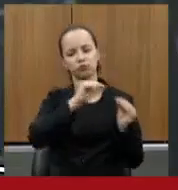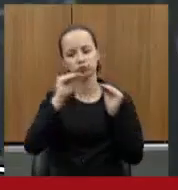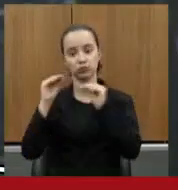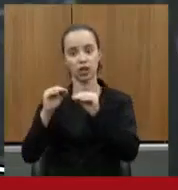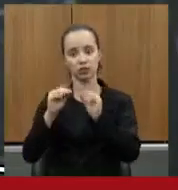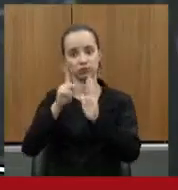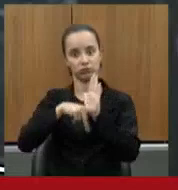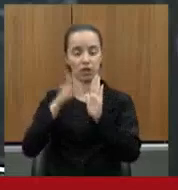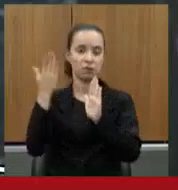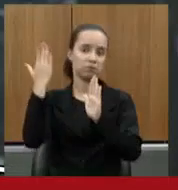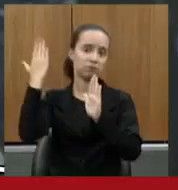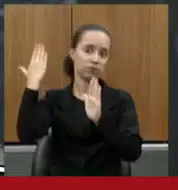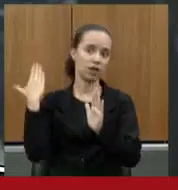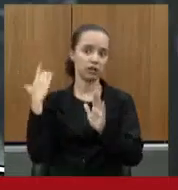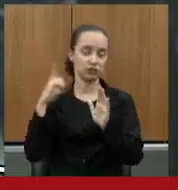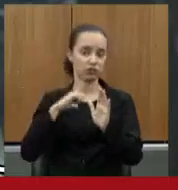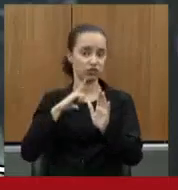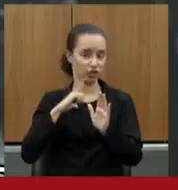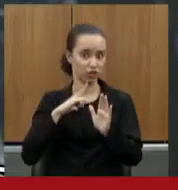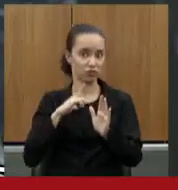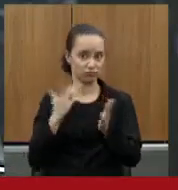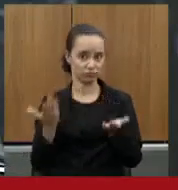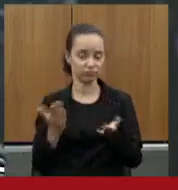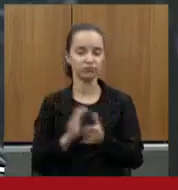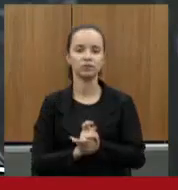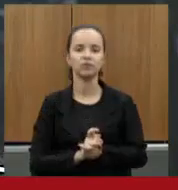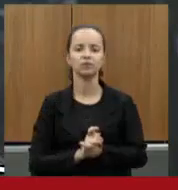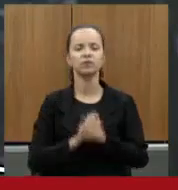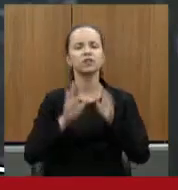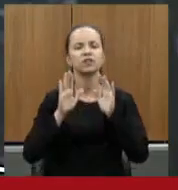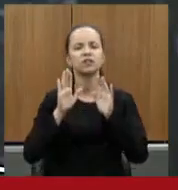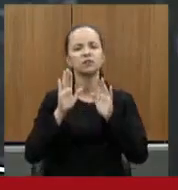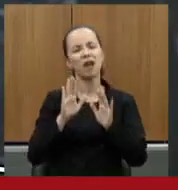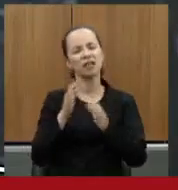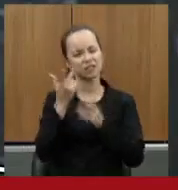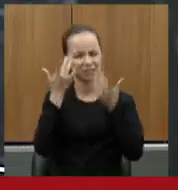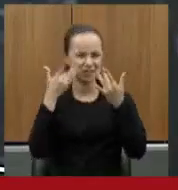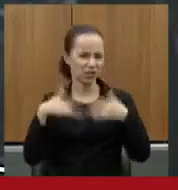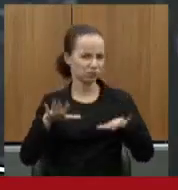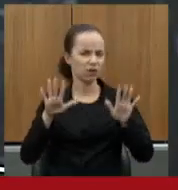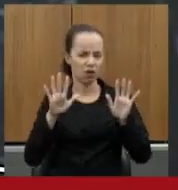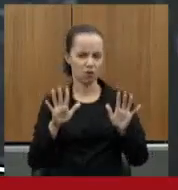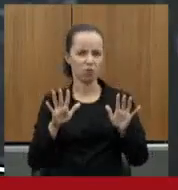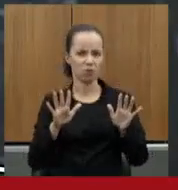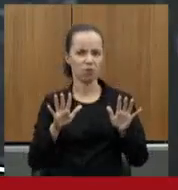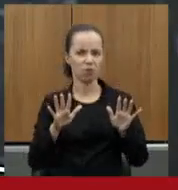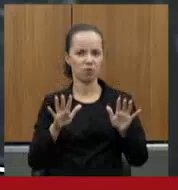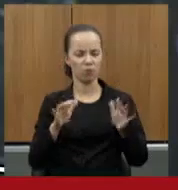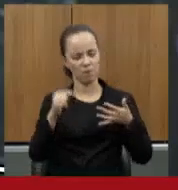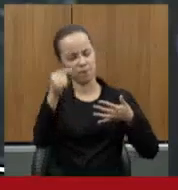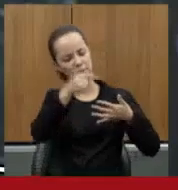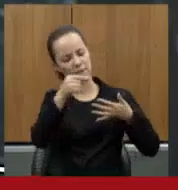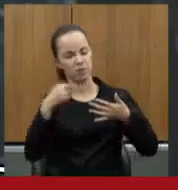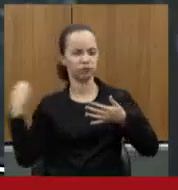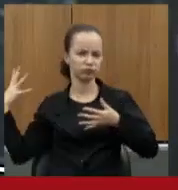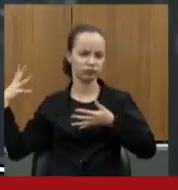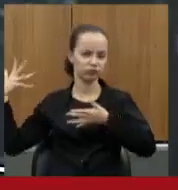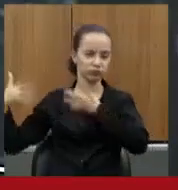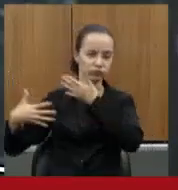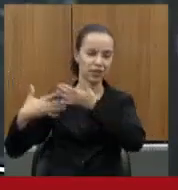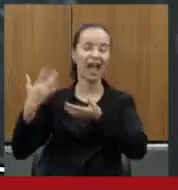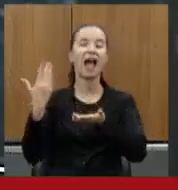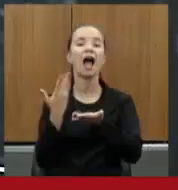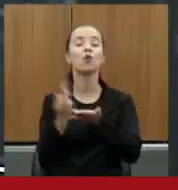projeto, José Bonifácio, a Assembleia tratou também. Mas, como era natural, quer dizer, tudo isso foi granjeando